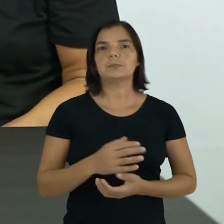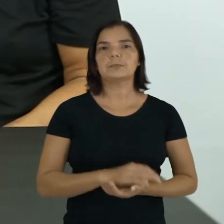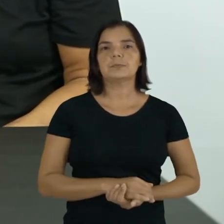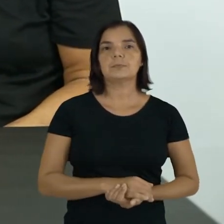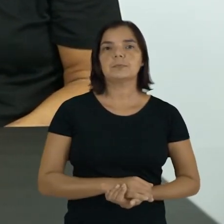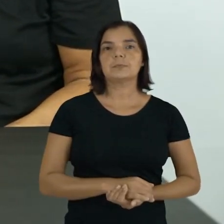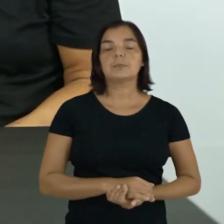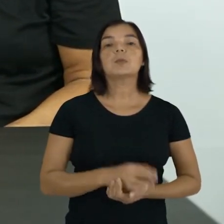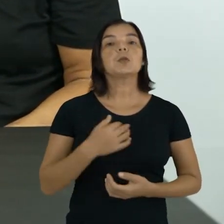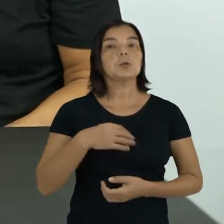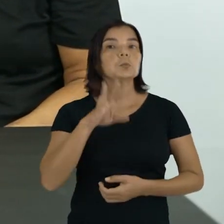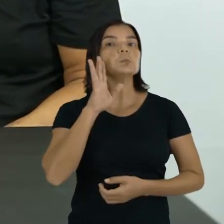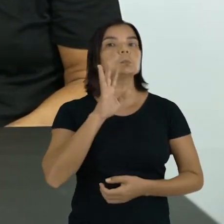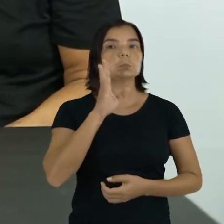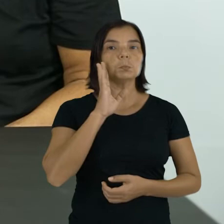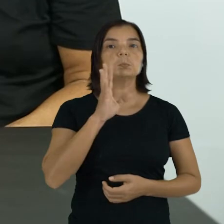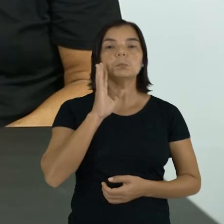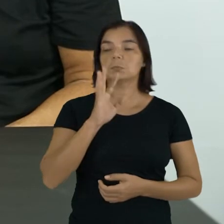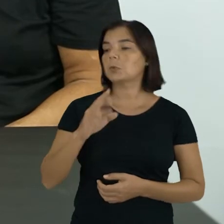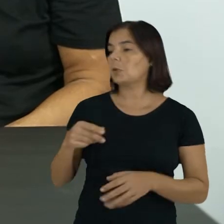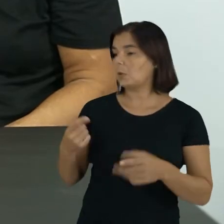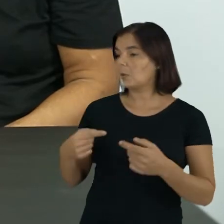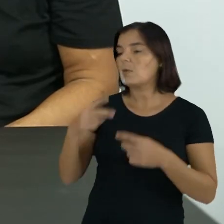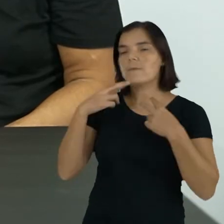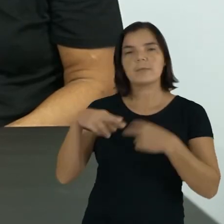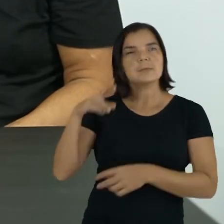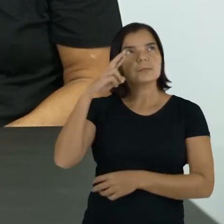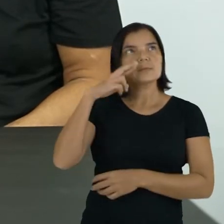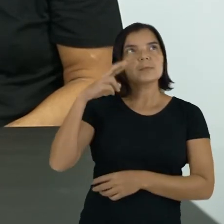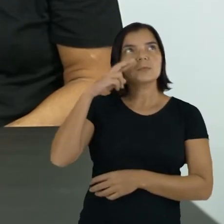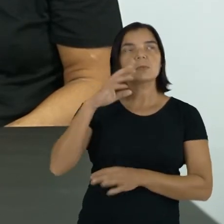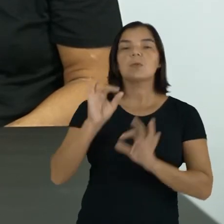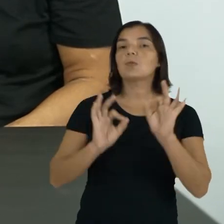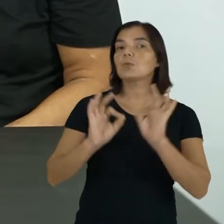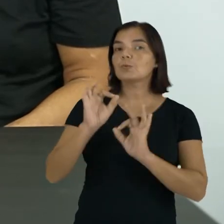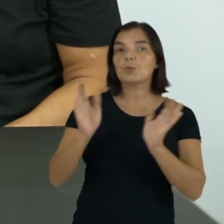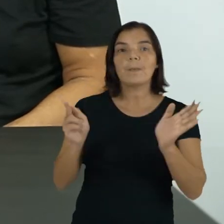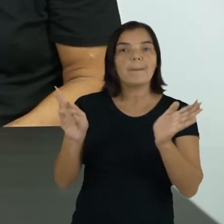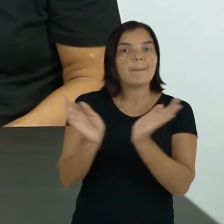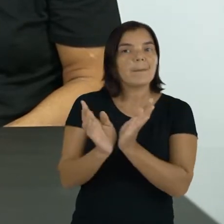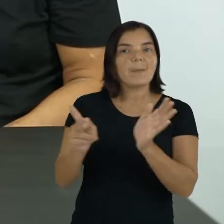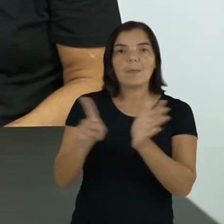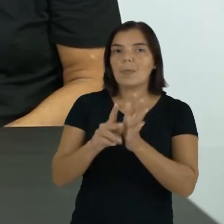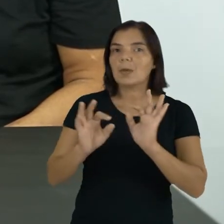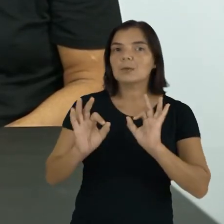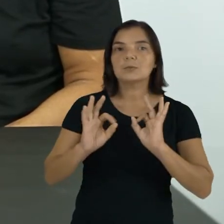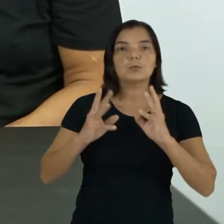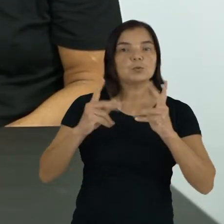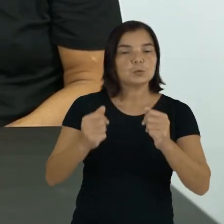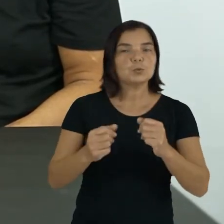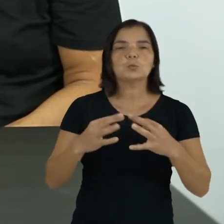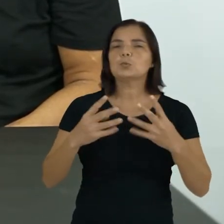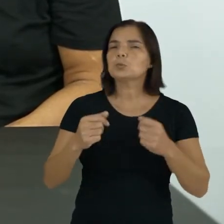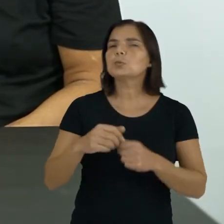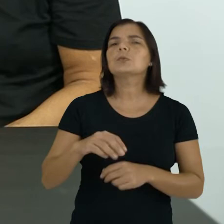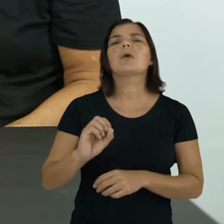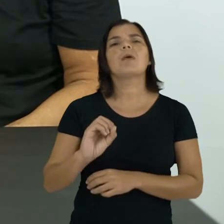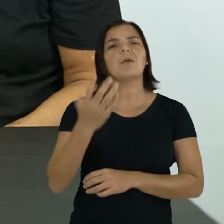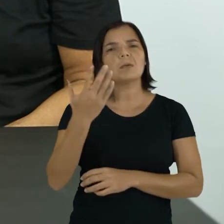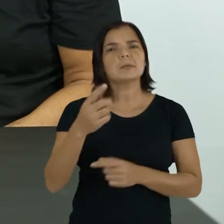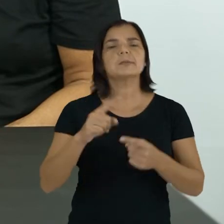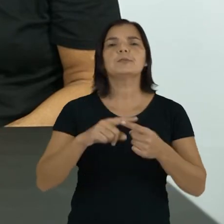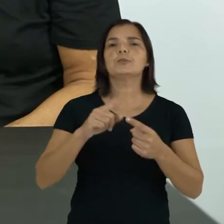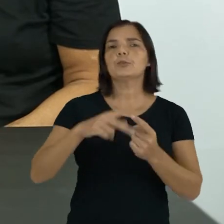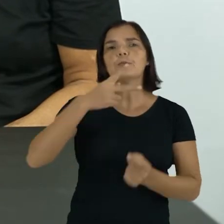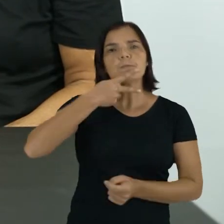É, professor? E o interessante é que vocês observaram que eles fazem parte de tudo, né? Tudo isso aconteceu, tinha os